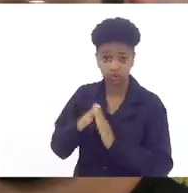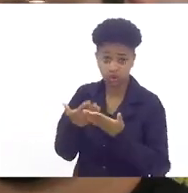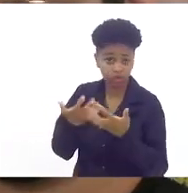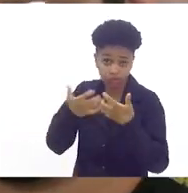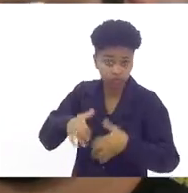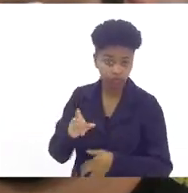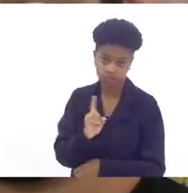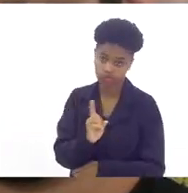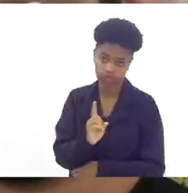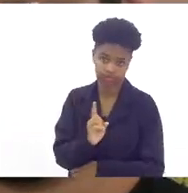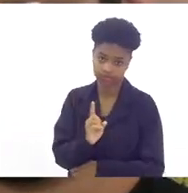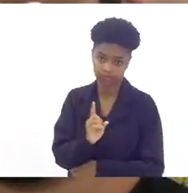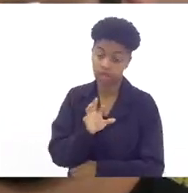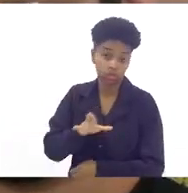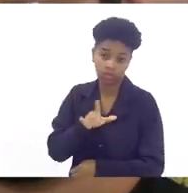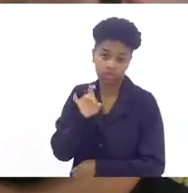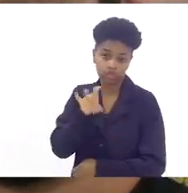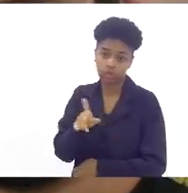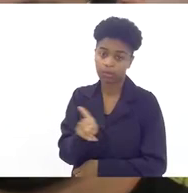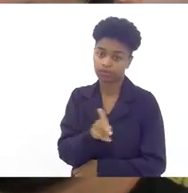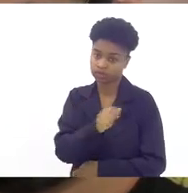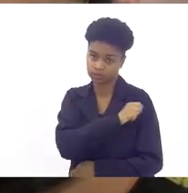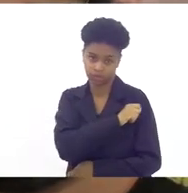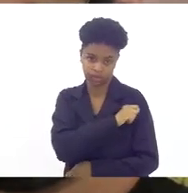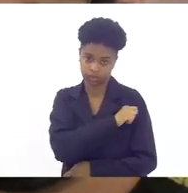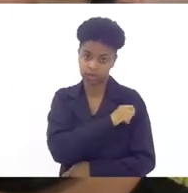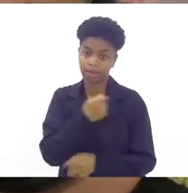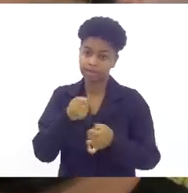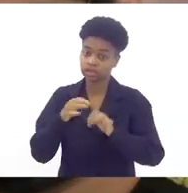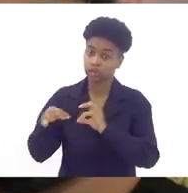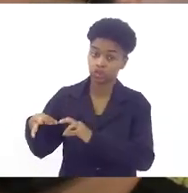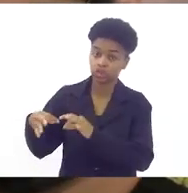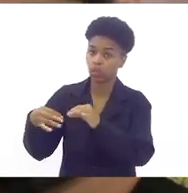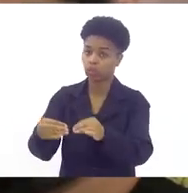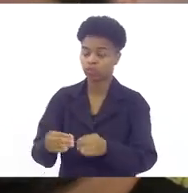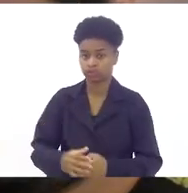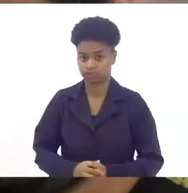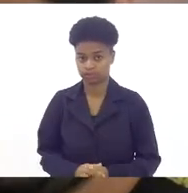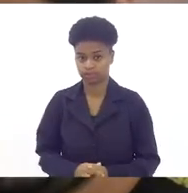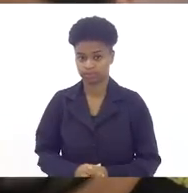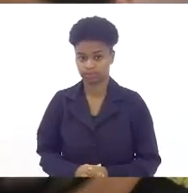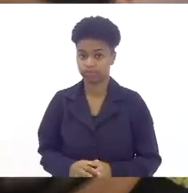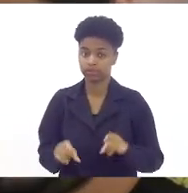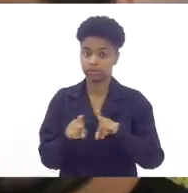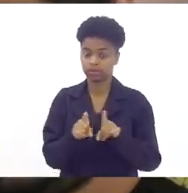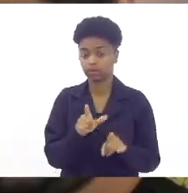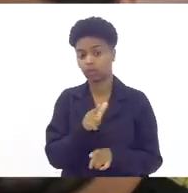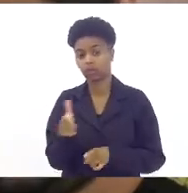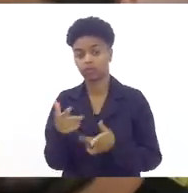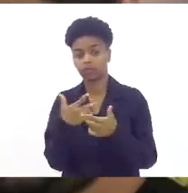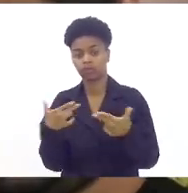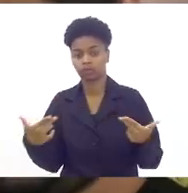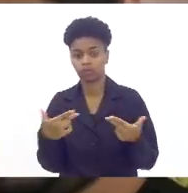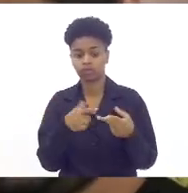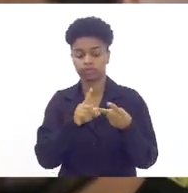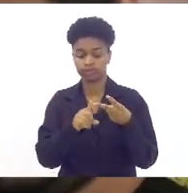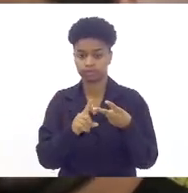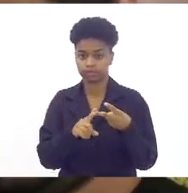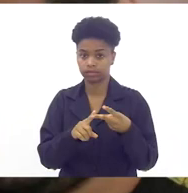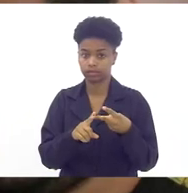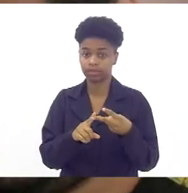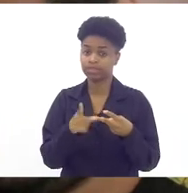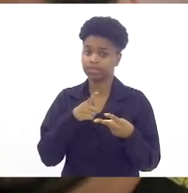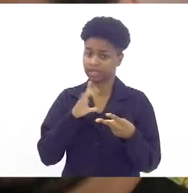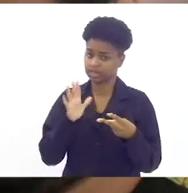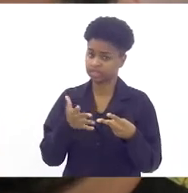funcionar ela não funciona só com o professor e alunos precisa de todos e outra coisa também que eu queria frisar é porque eu já